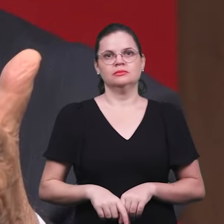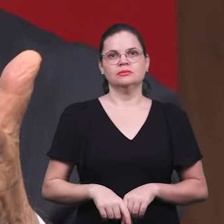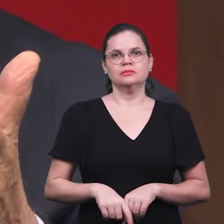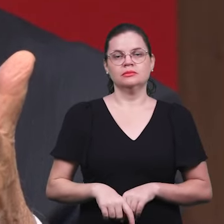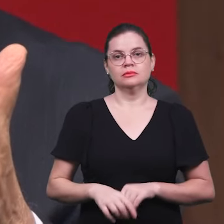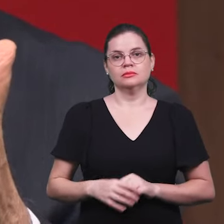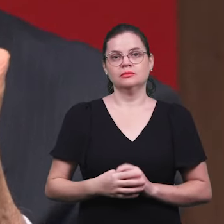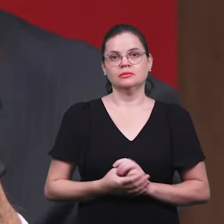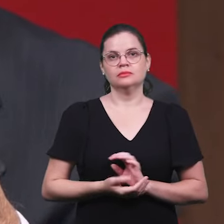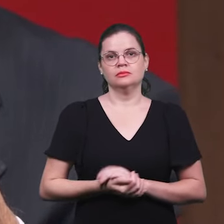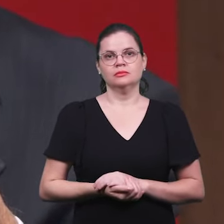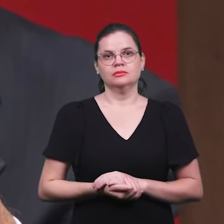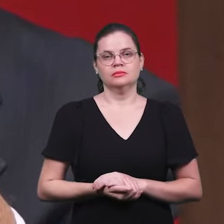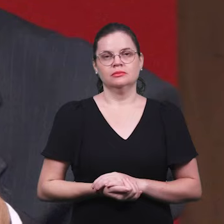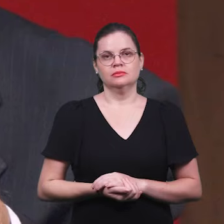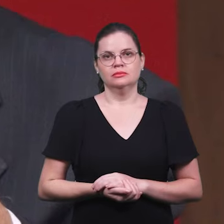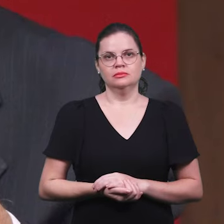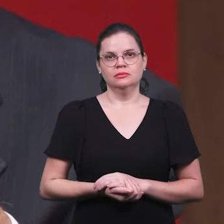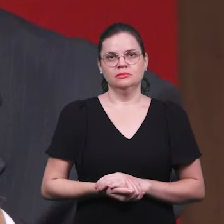bem